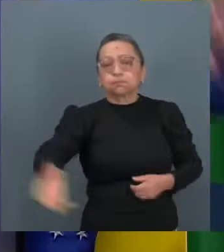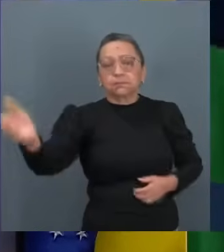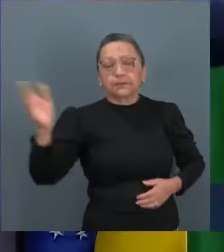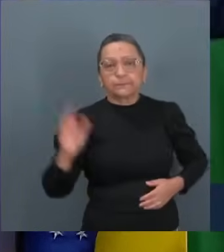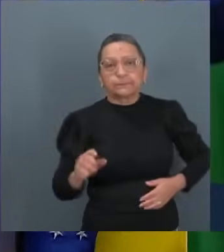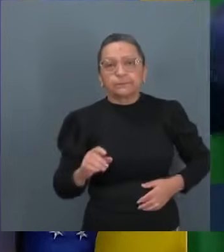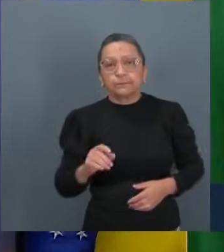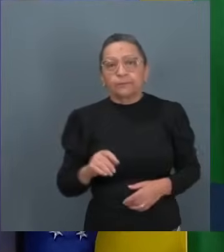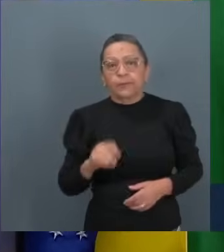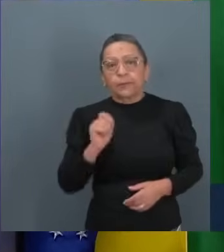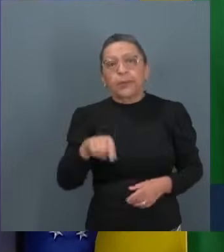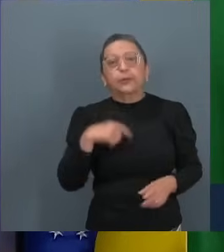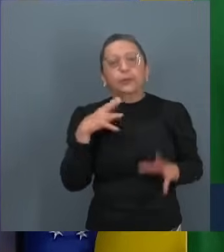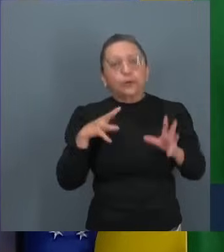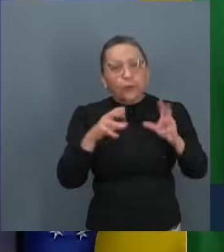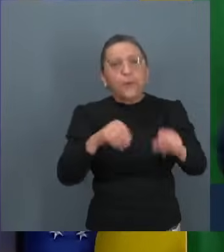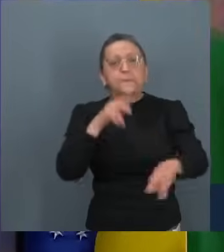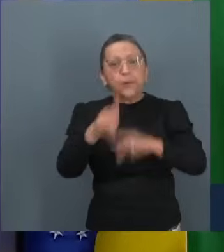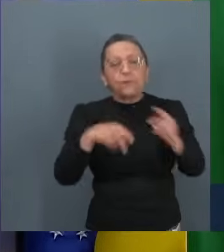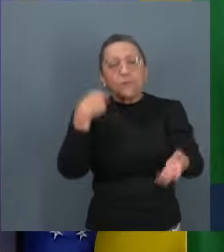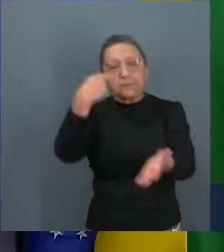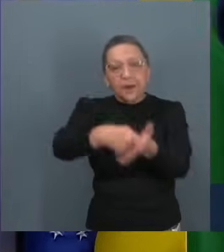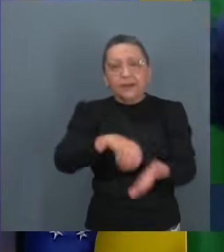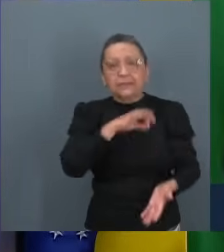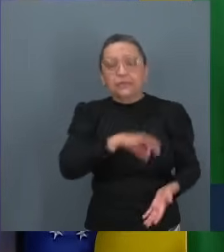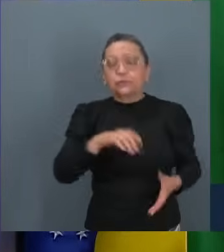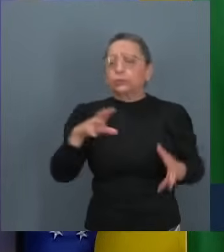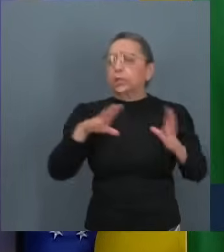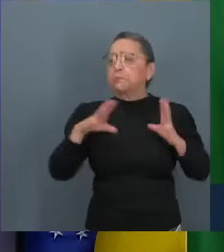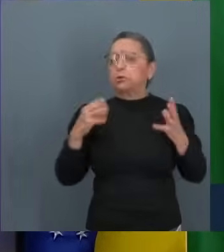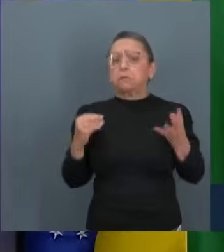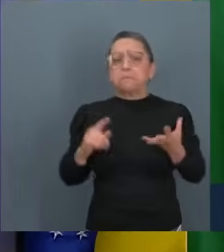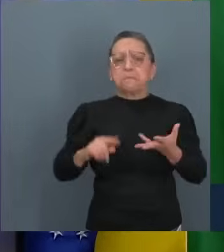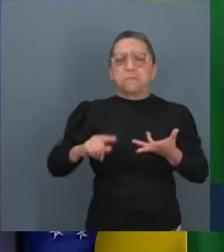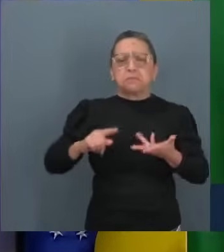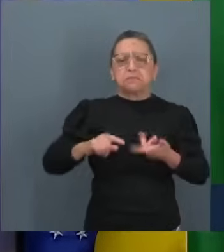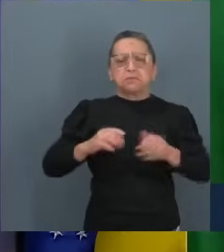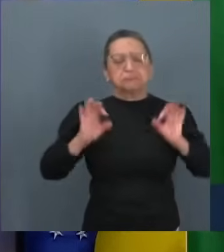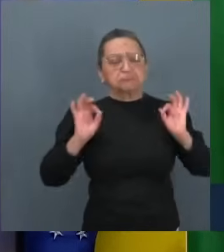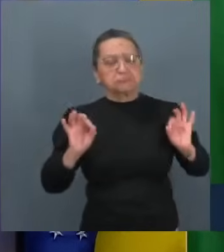Que é a gente que paga, cheio de mordomia.